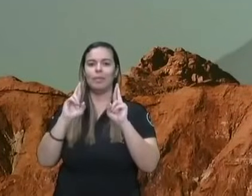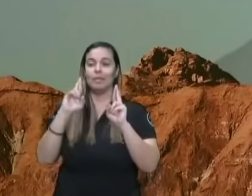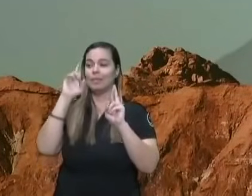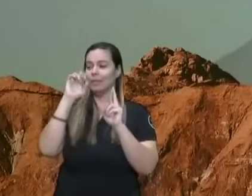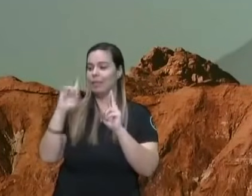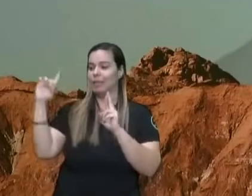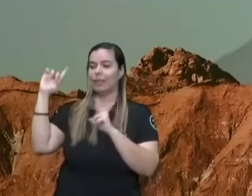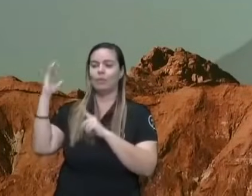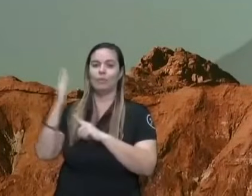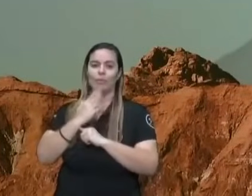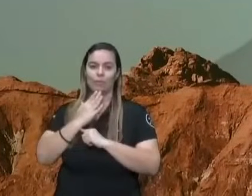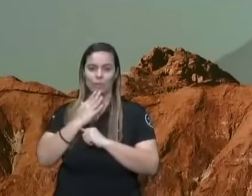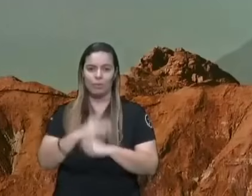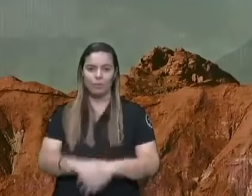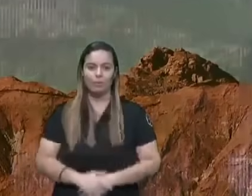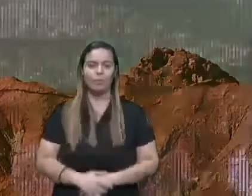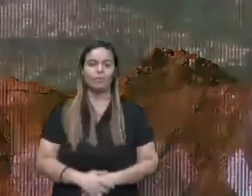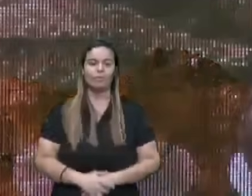Senhor.